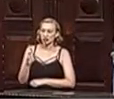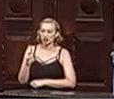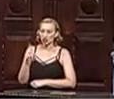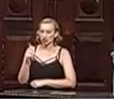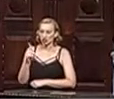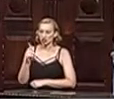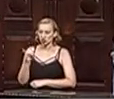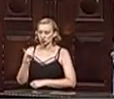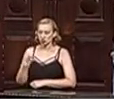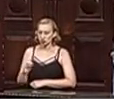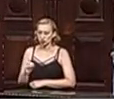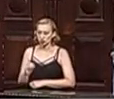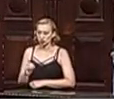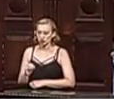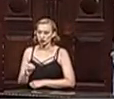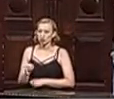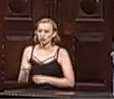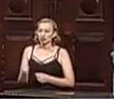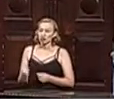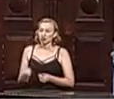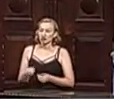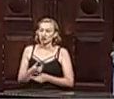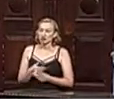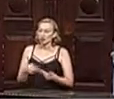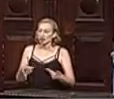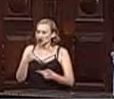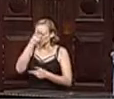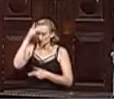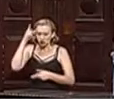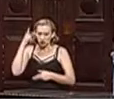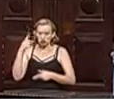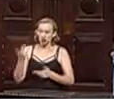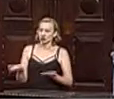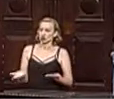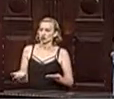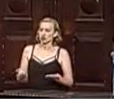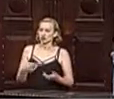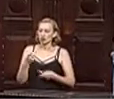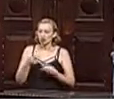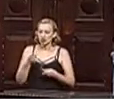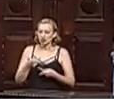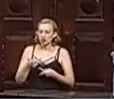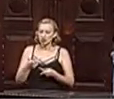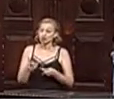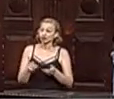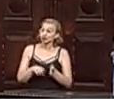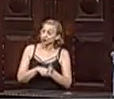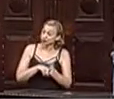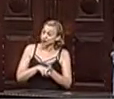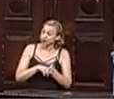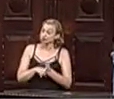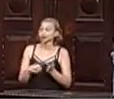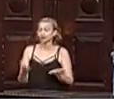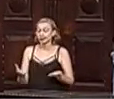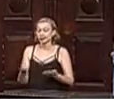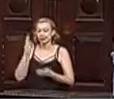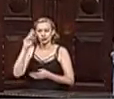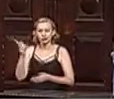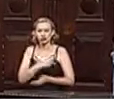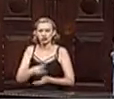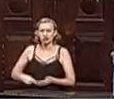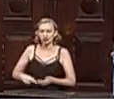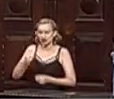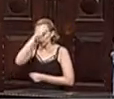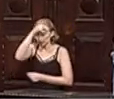grandes escândalos, ora em investigação no judiciário brasileiro. Senhor presidente, o